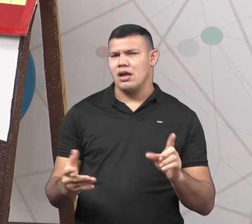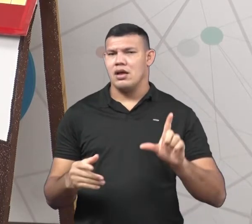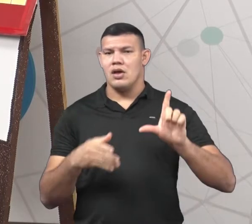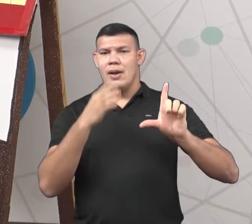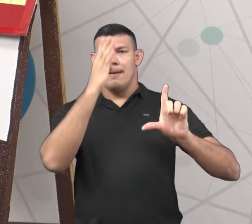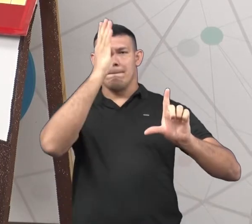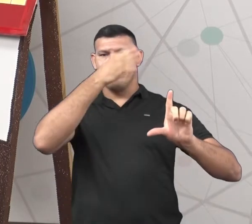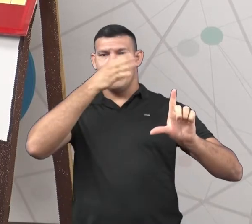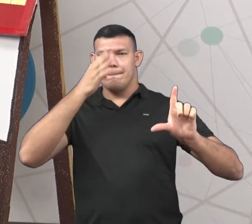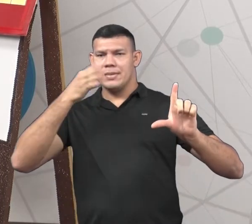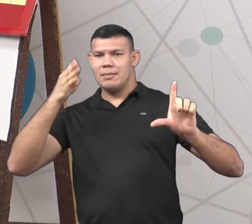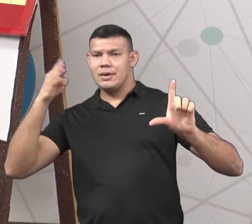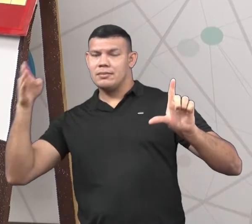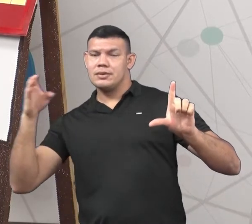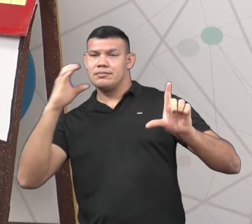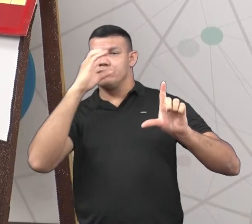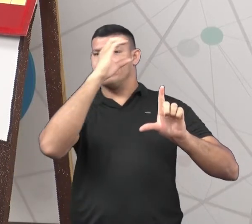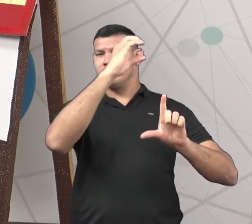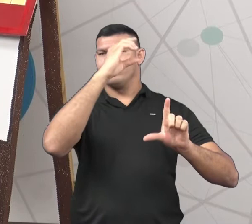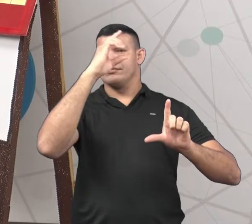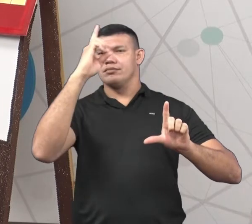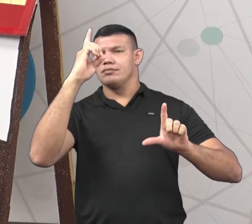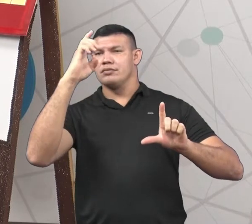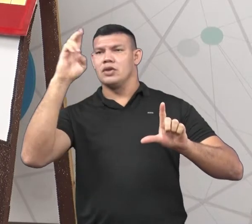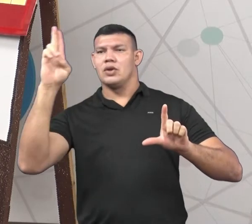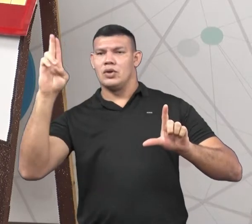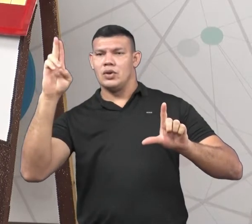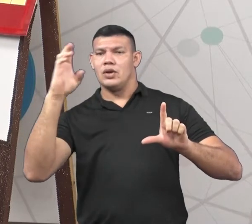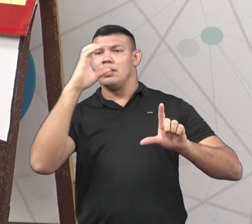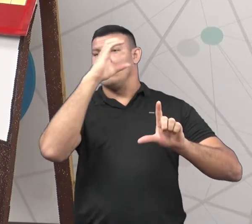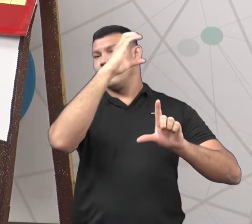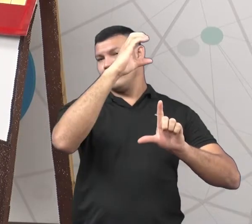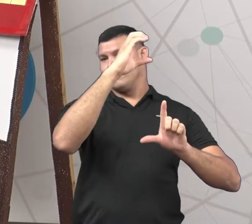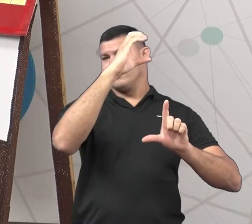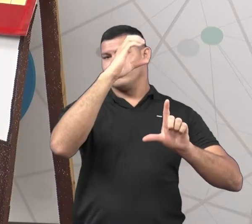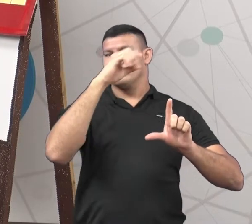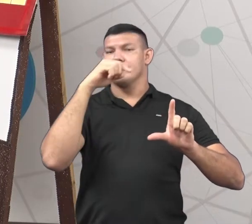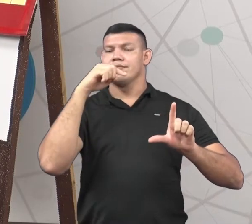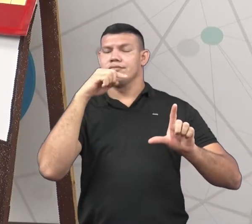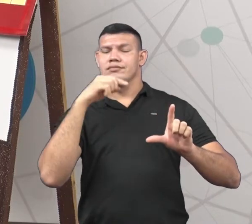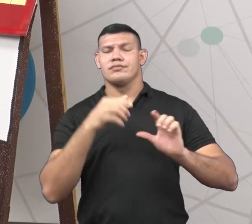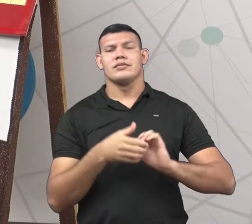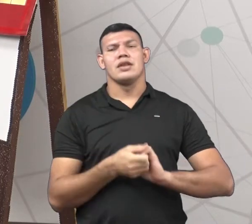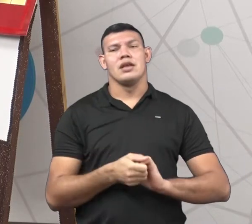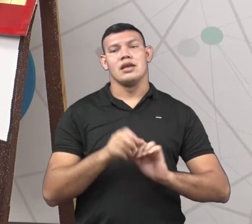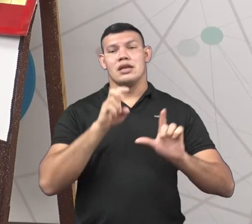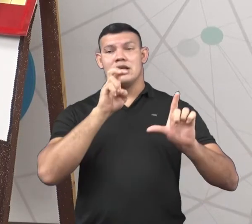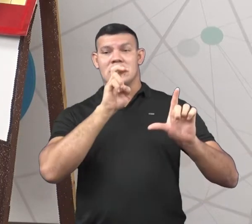O algarismo 5 nas centenas. Agora eu tenho um outro número. Vamos ler esse número?